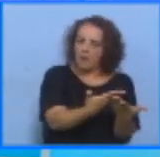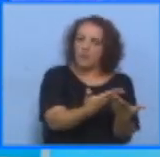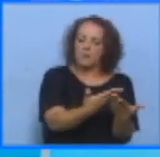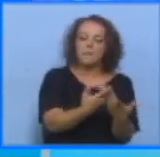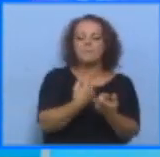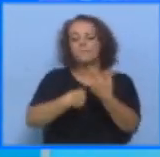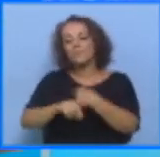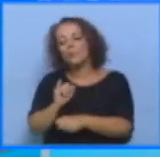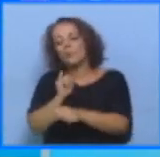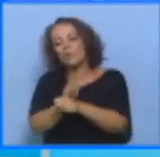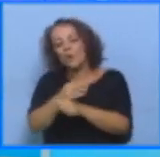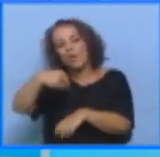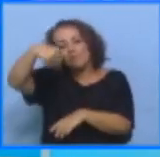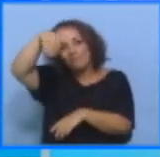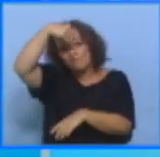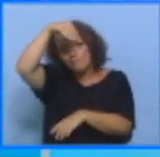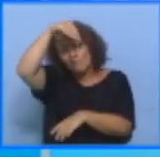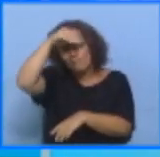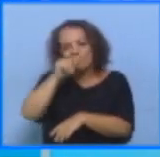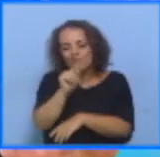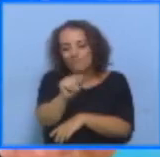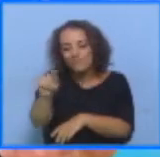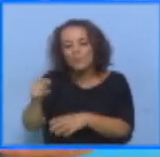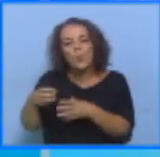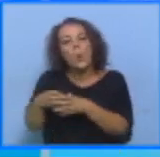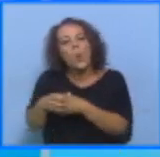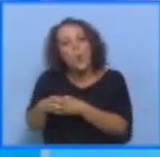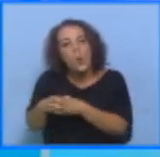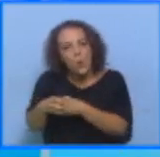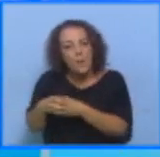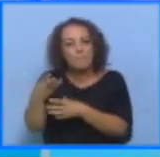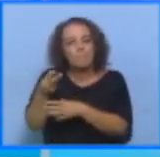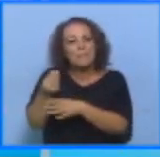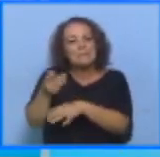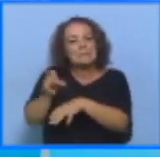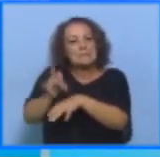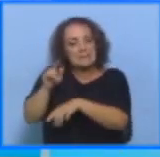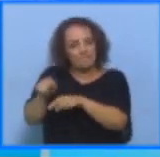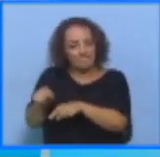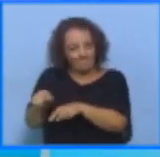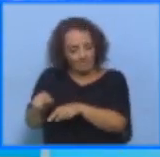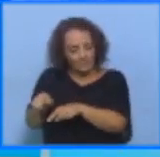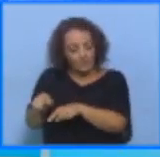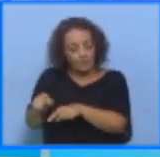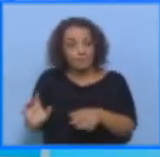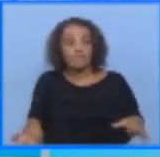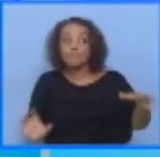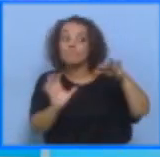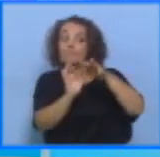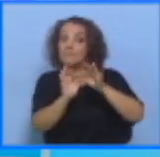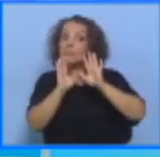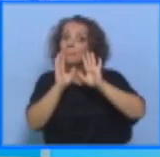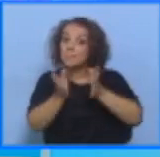as províncias, as realidades, as entidades mais débeis, mais vulneráveis. E por uma razão muito... Portanto, tem que haver